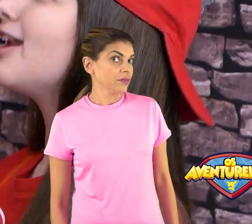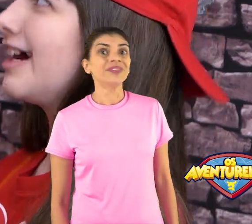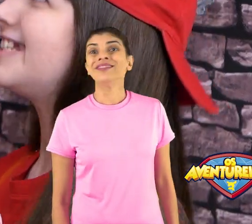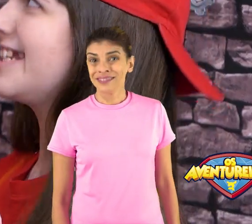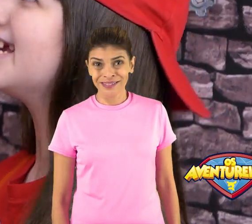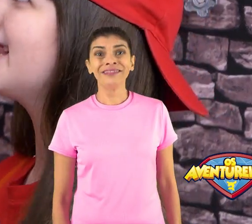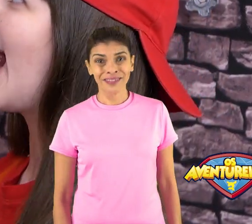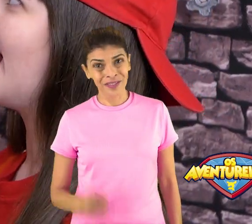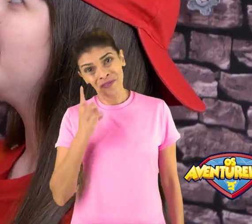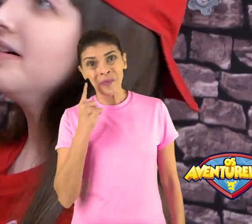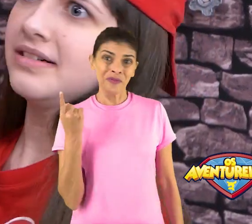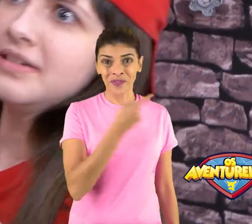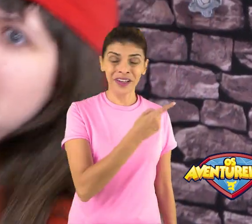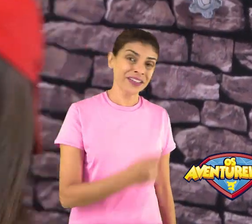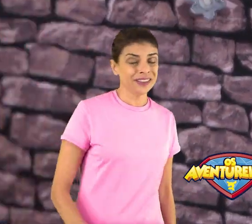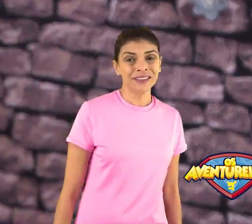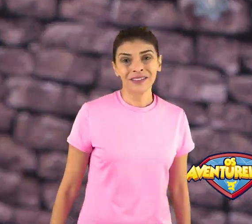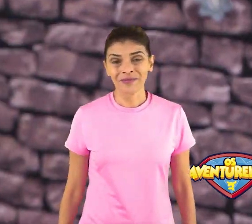É melhor a gente ir lá!